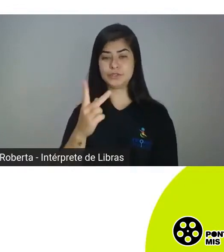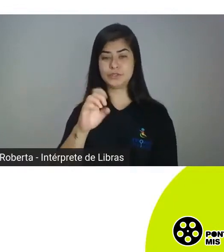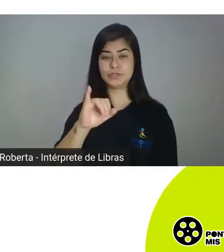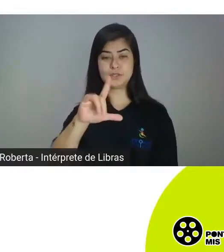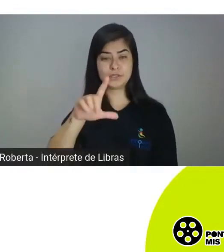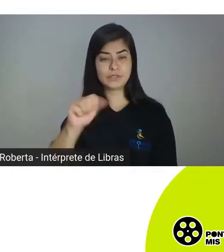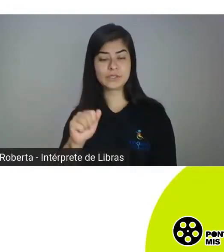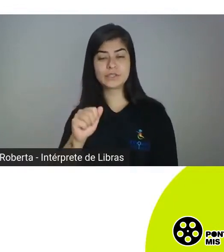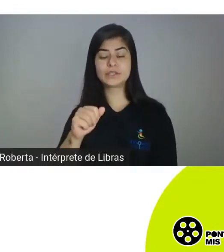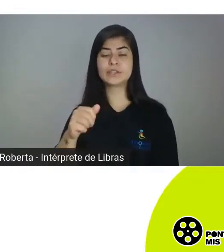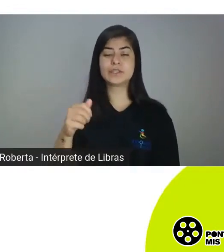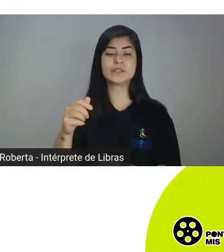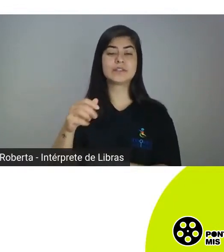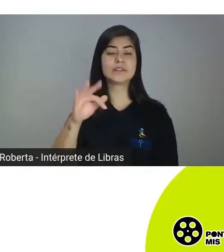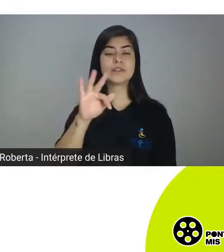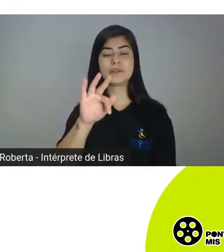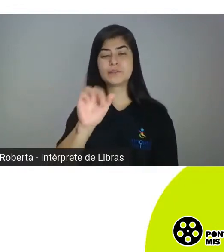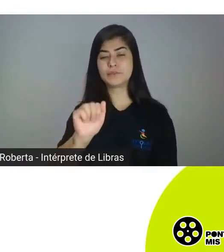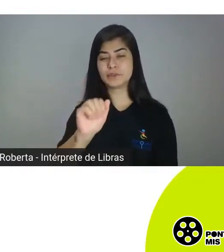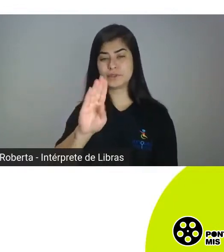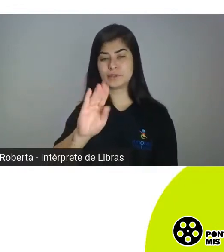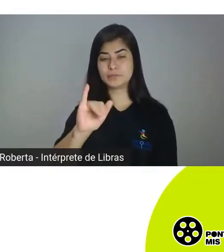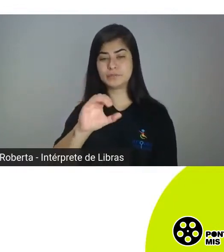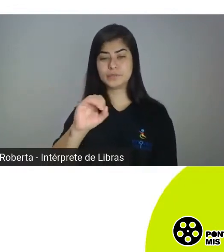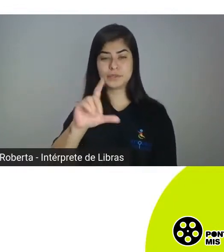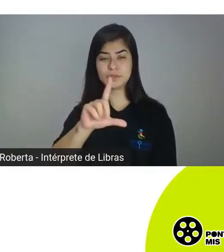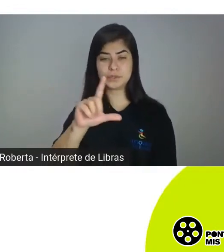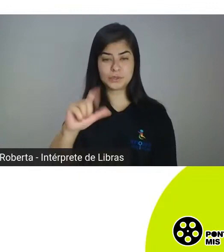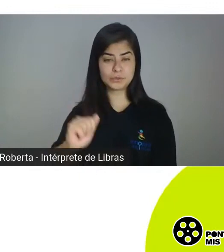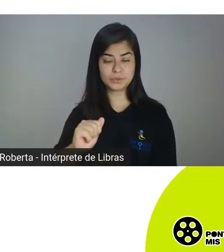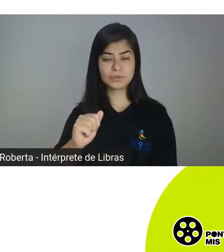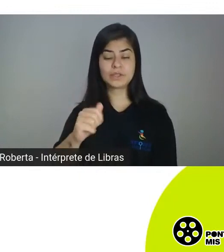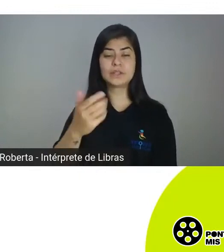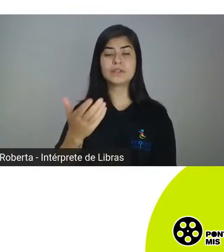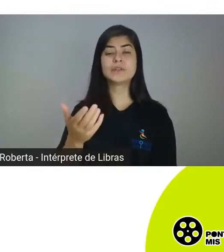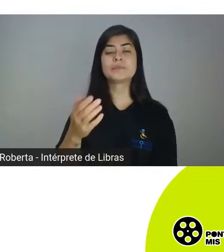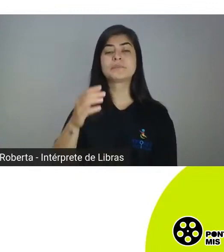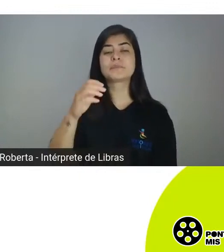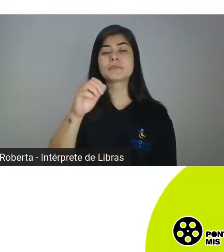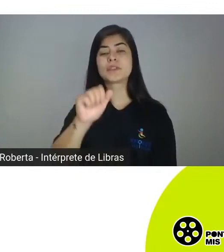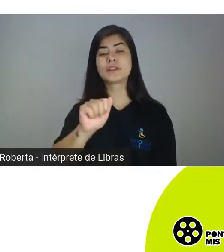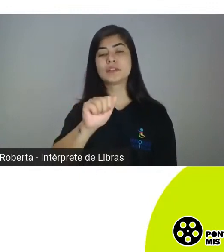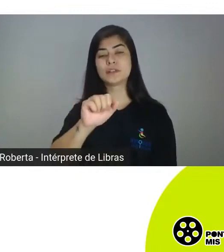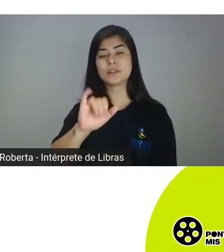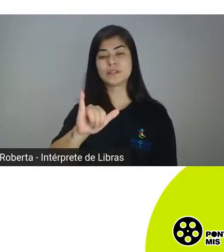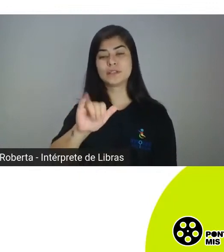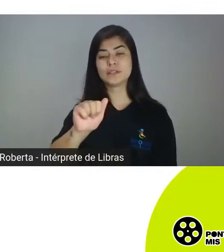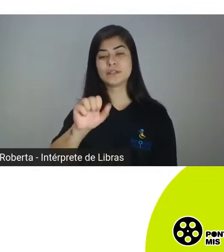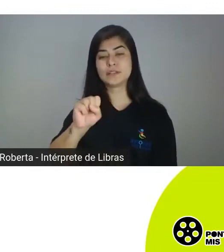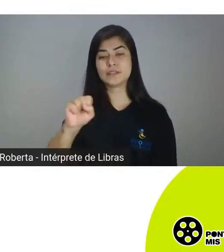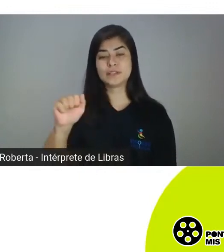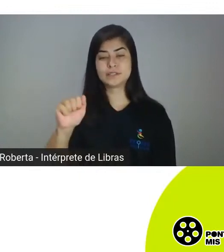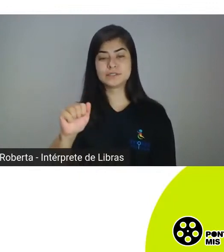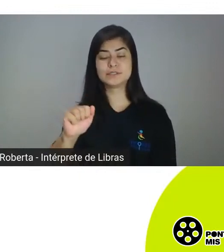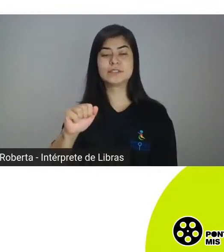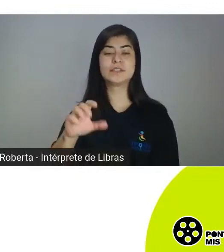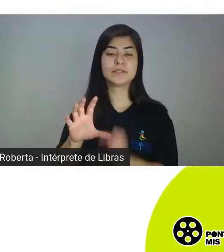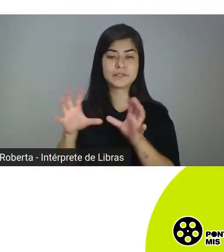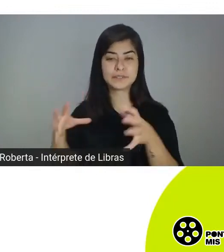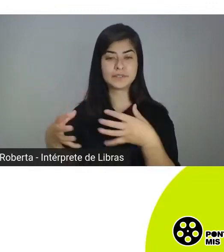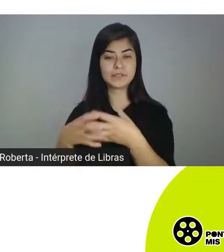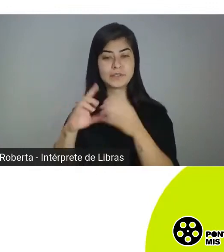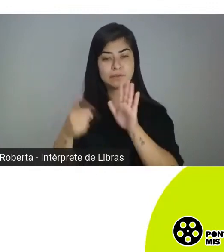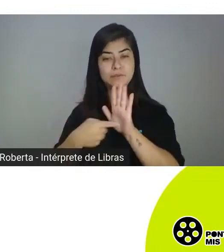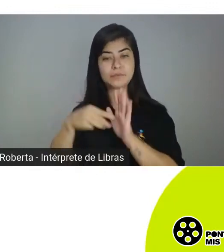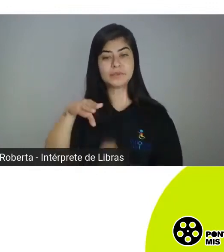o ano, a produtora Fabiola Cavalcante também, e a produtora Ayassa Castro também com a gente aqui da equipe do Pontos